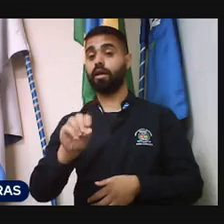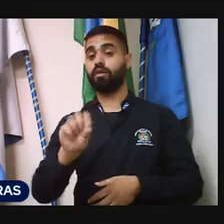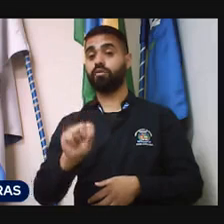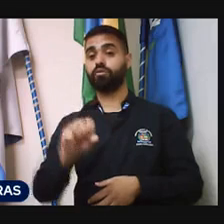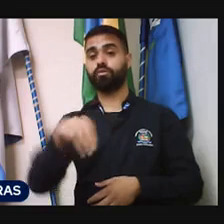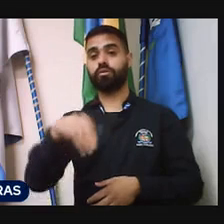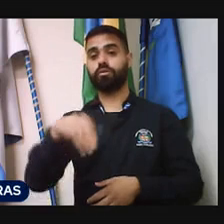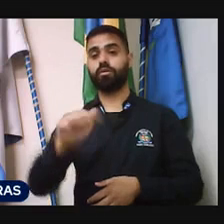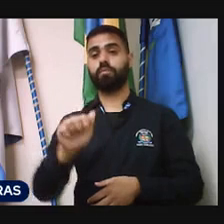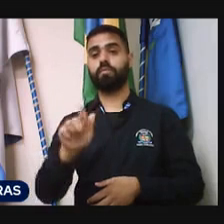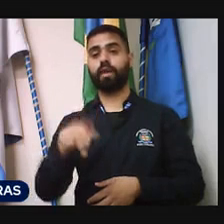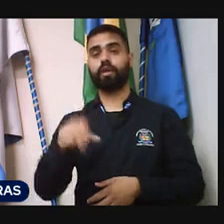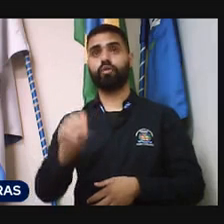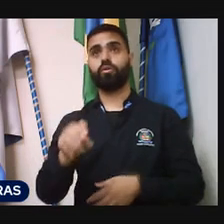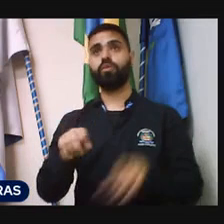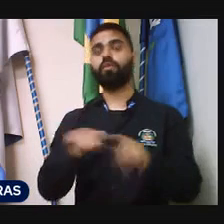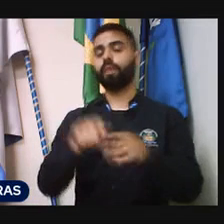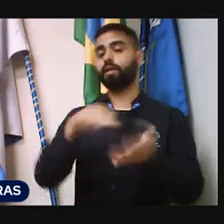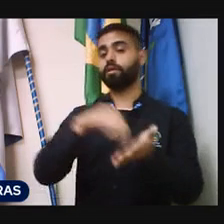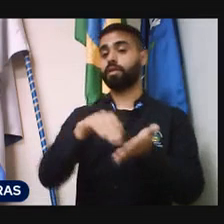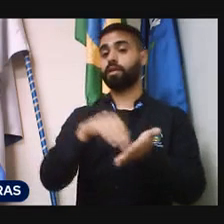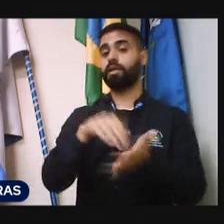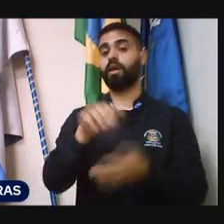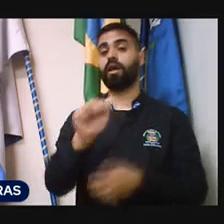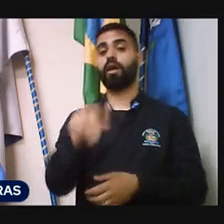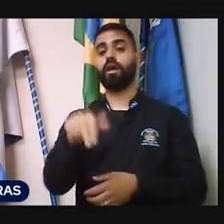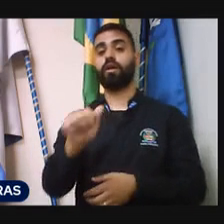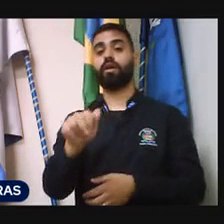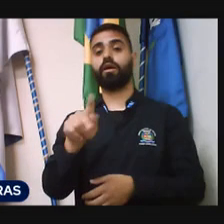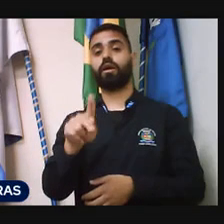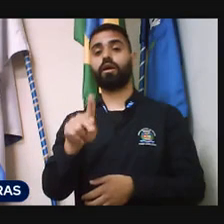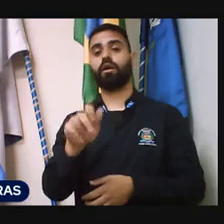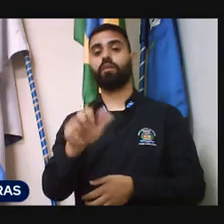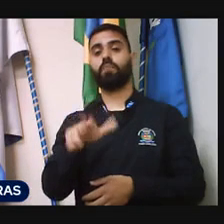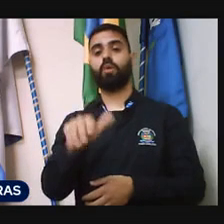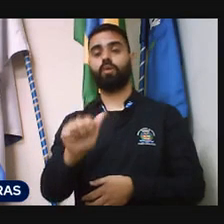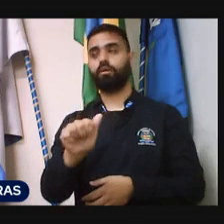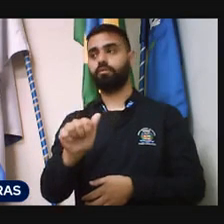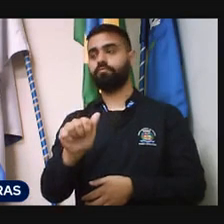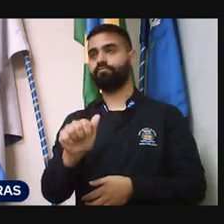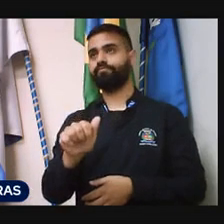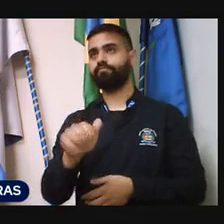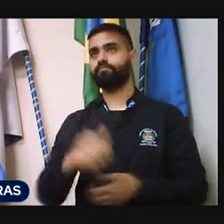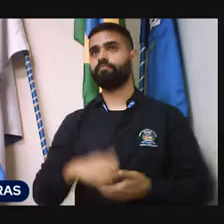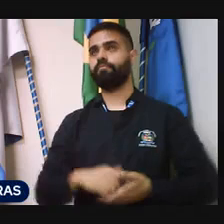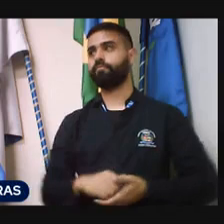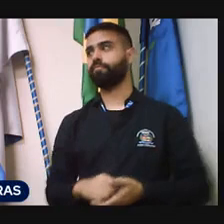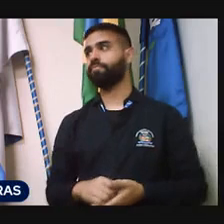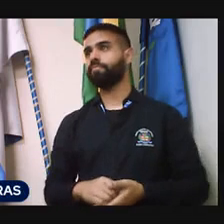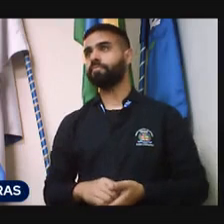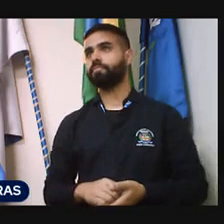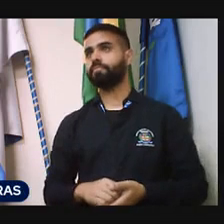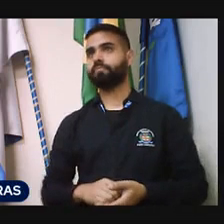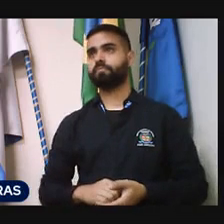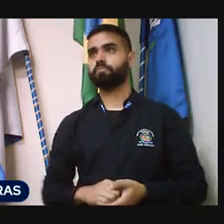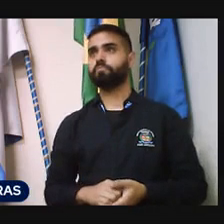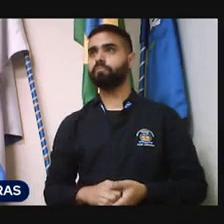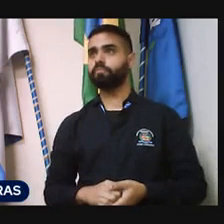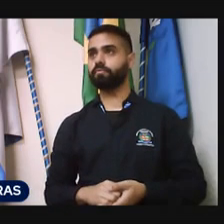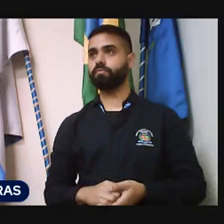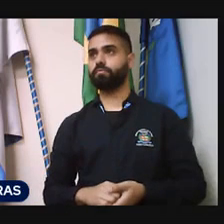a secretária Ana Paula irão fazer os atributos para boa Vereador Fabiana com duas ao pé na Argentina por